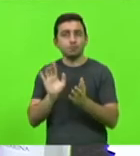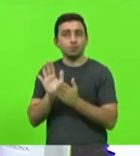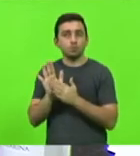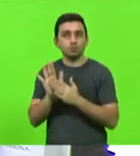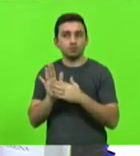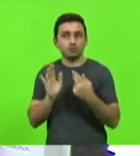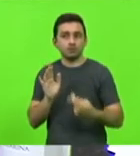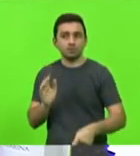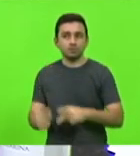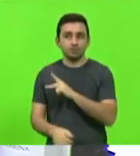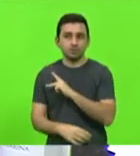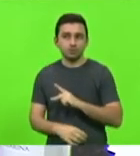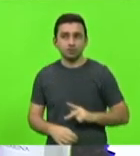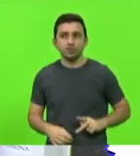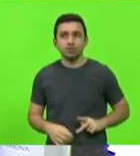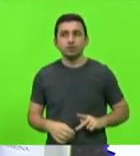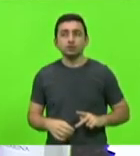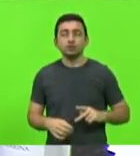o vereador